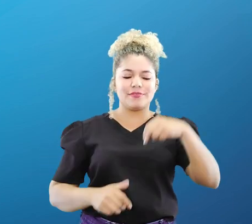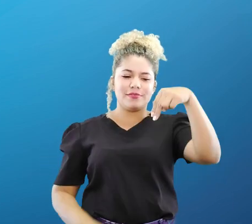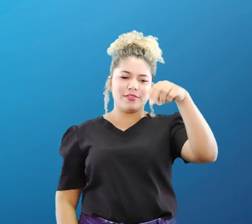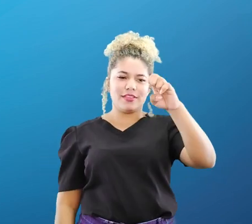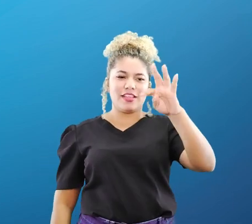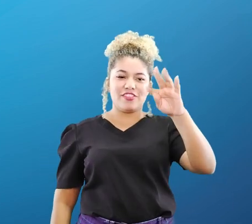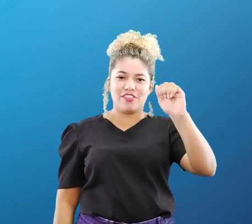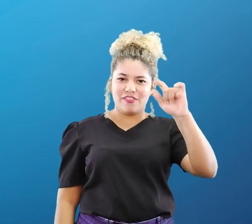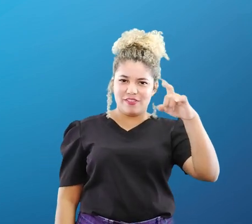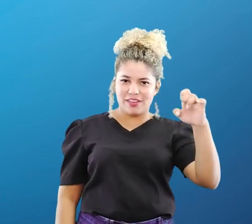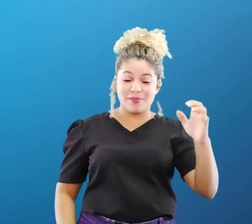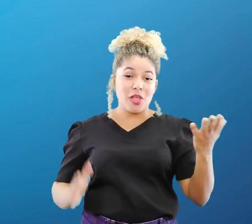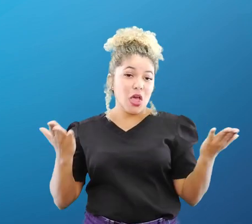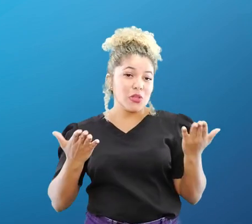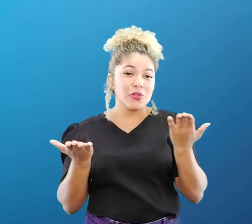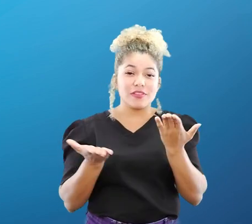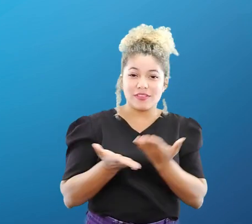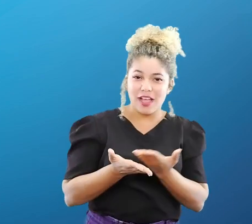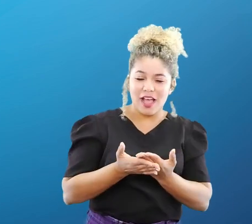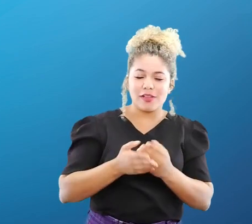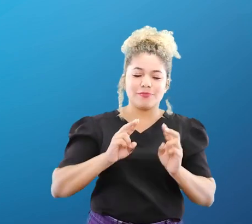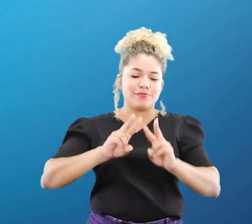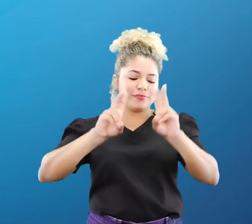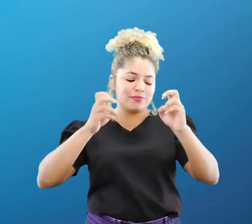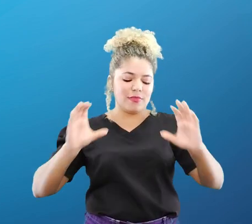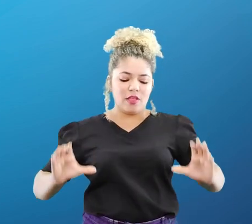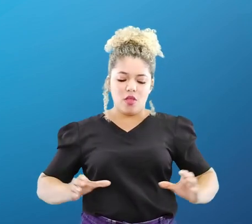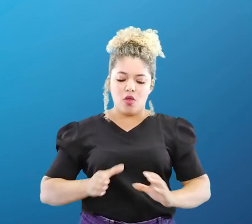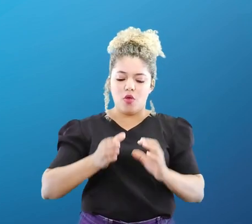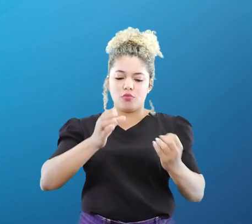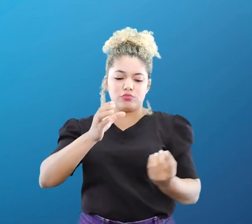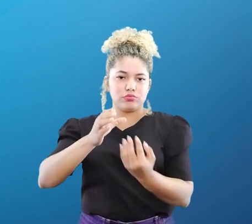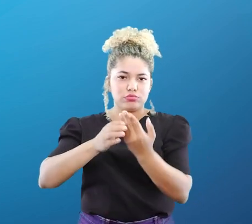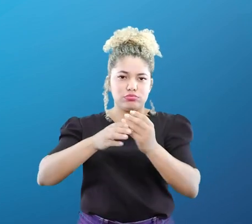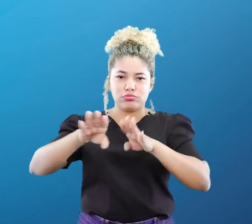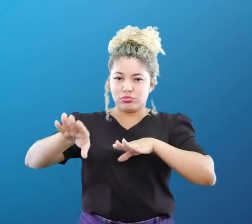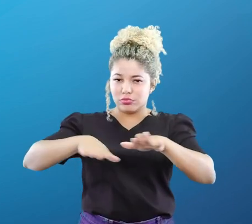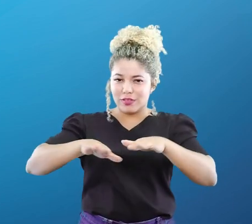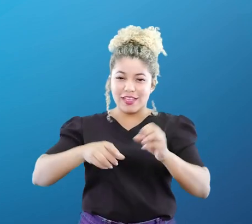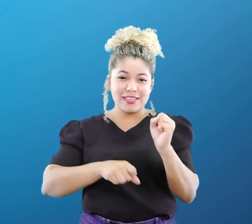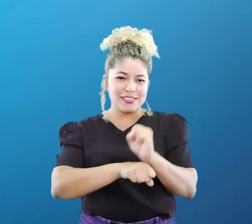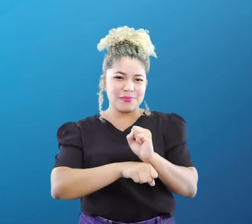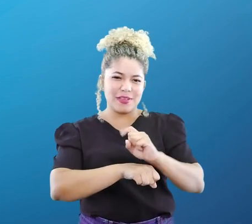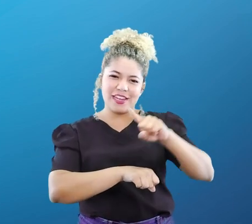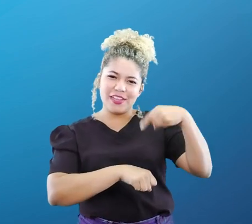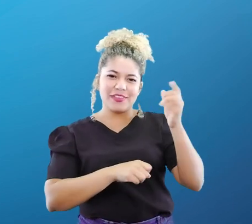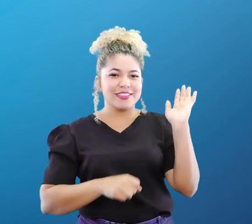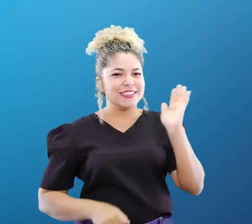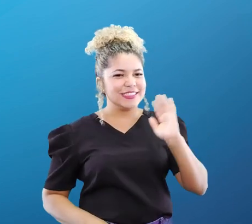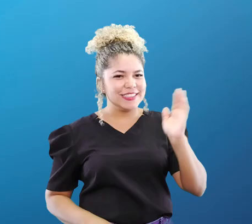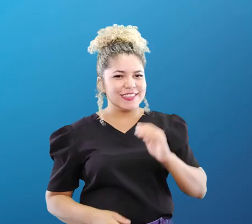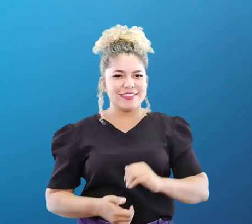É isso, pessoal. Essa foi a nossa aula sobre vulcões e terremotos. Eu espero você em uma próxima. Tchau!